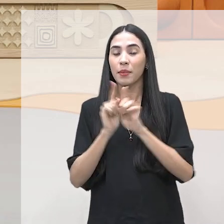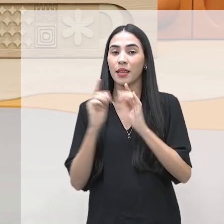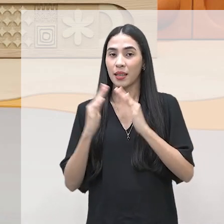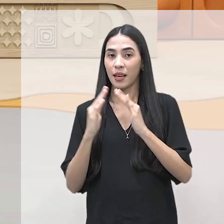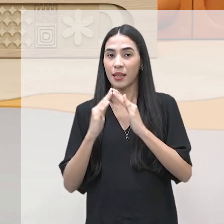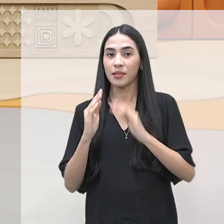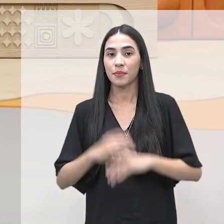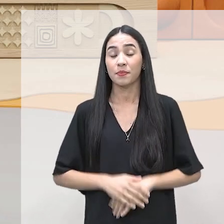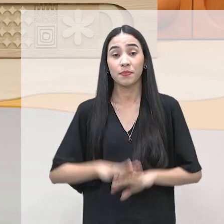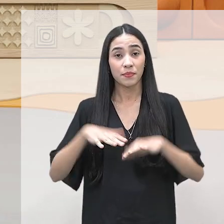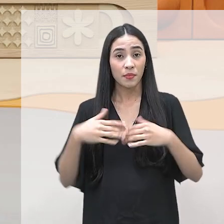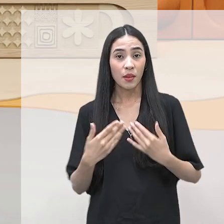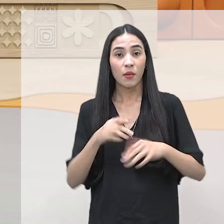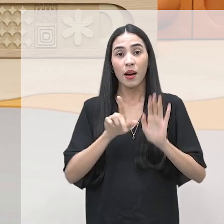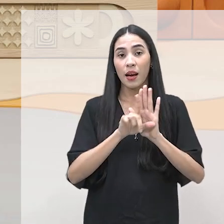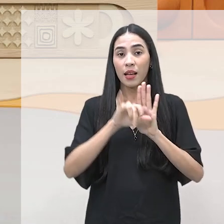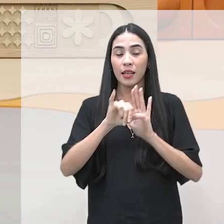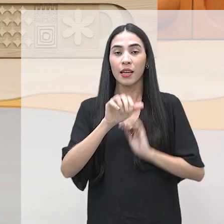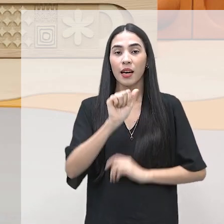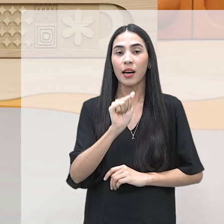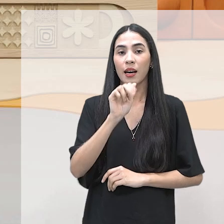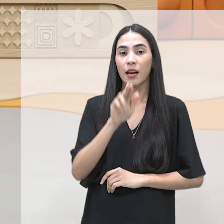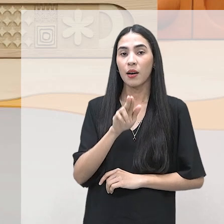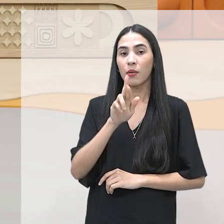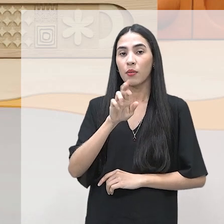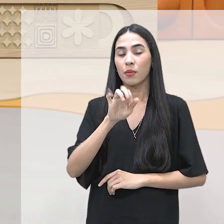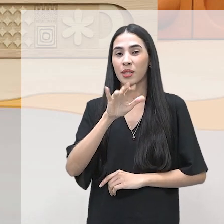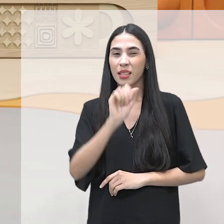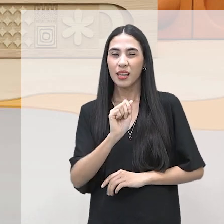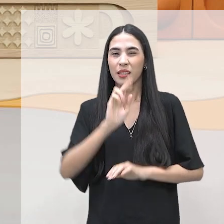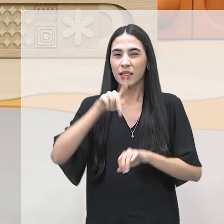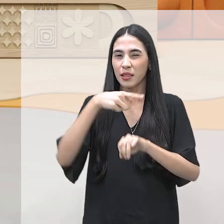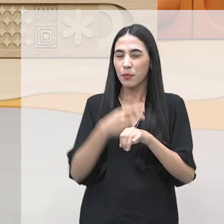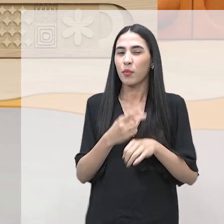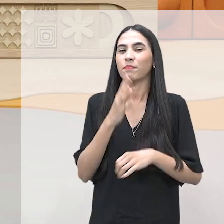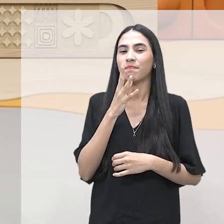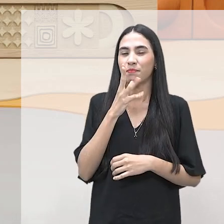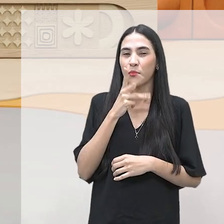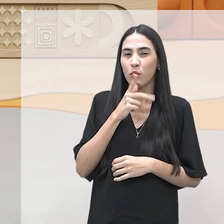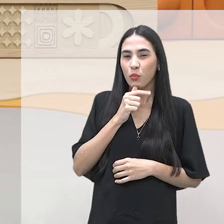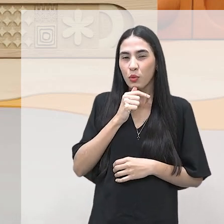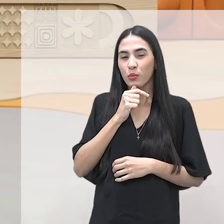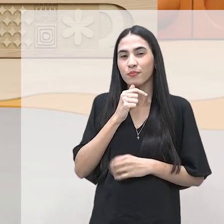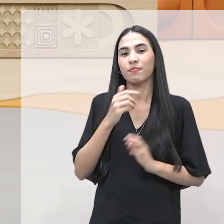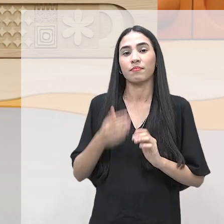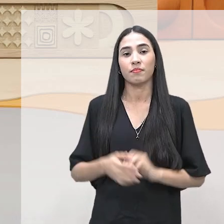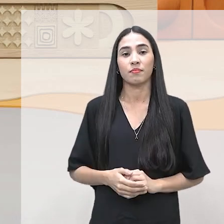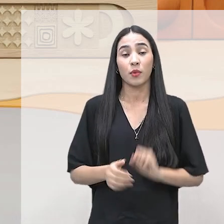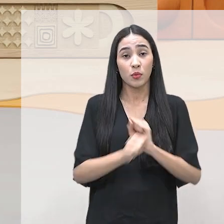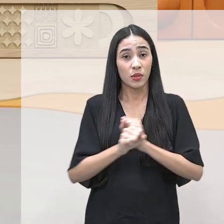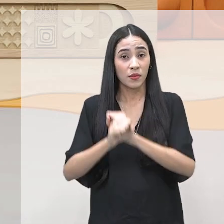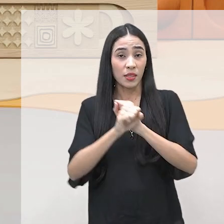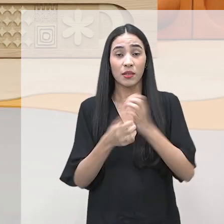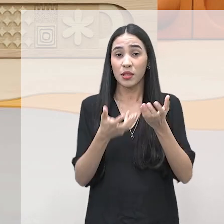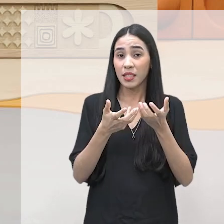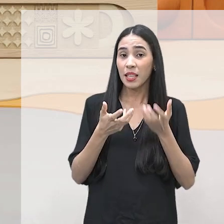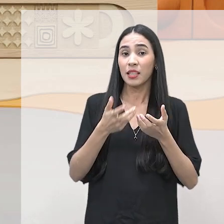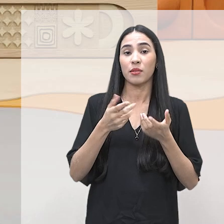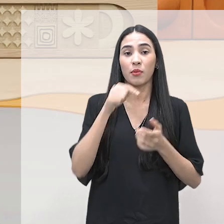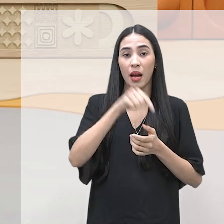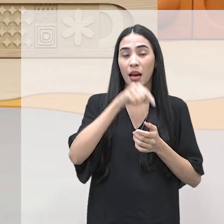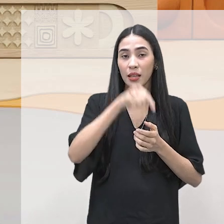na prática, a Lei Áurea ela custou a pegar, por assim dizer. Os escravizados que queriam ficar em suas